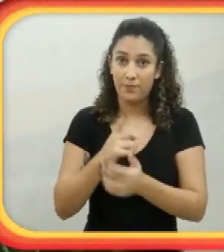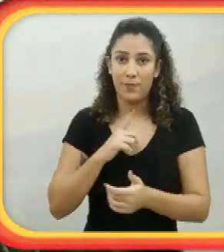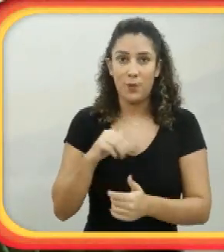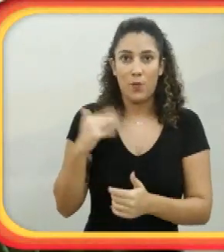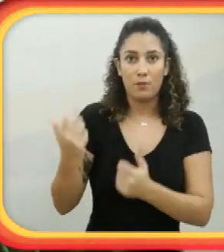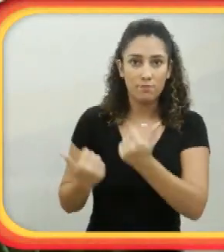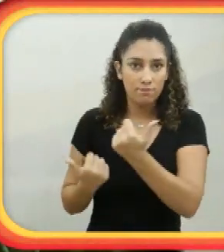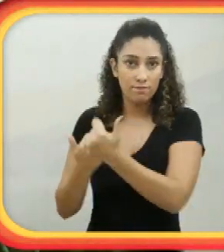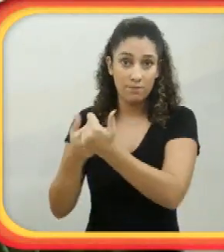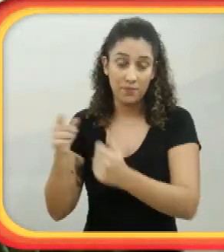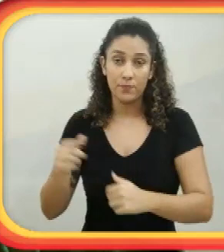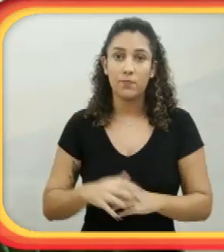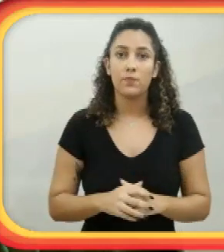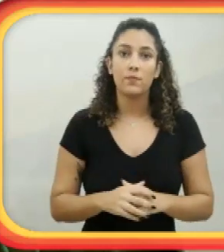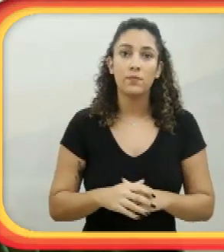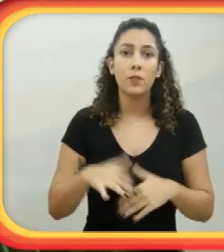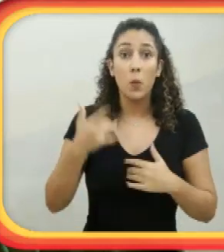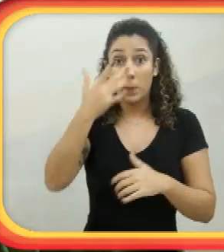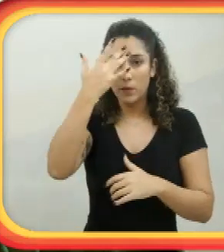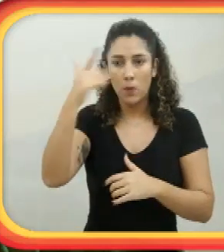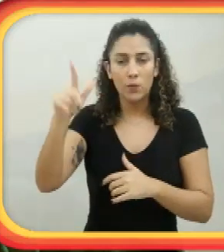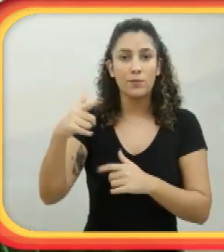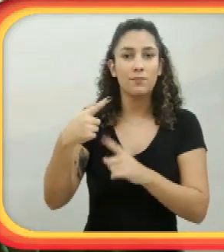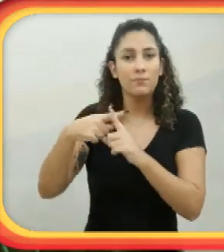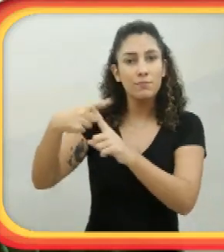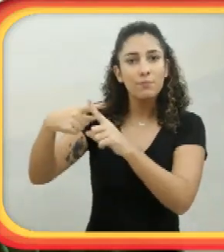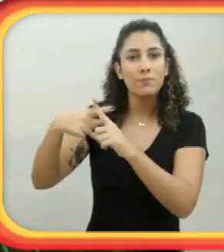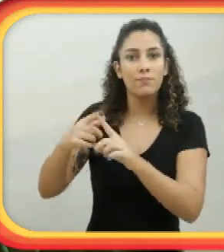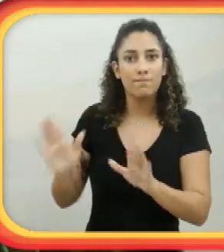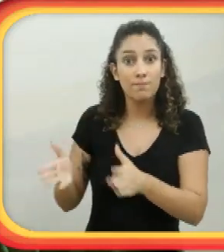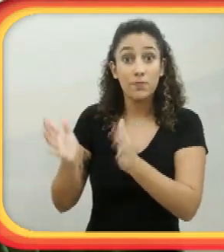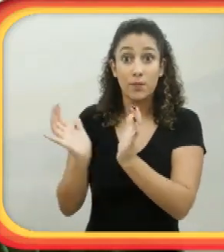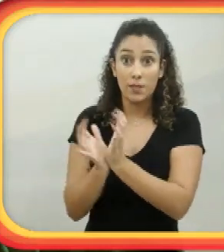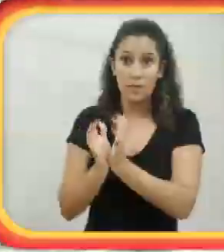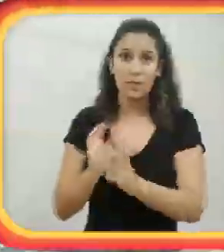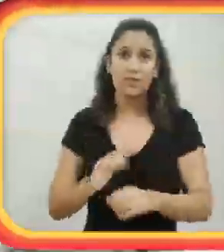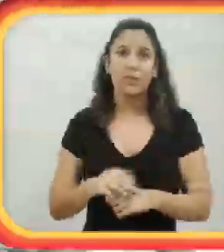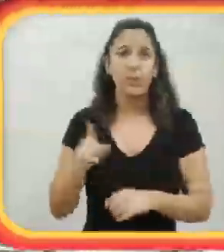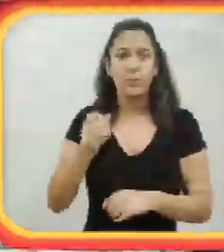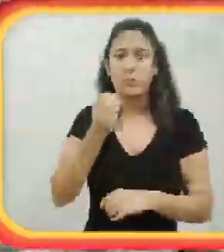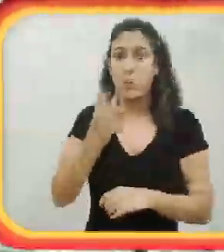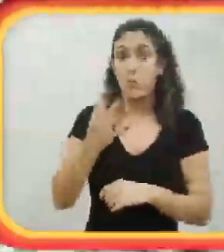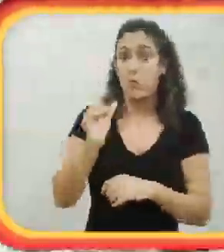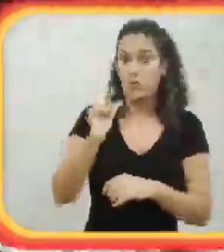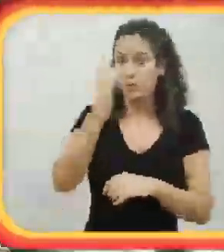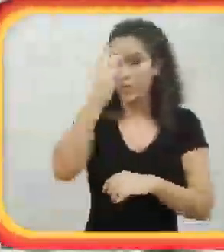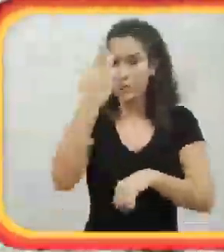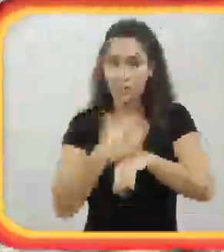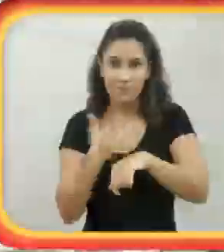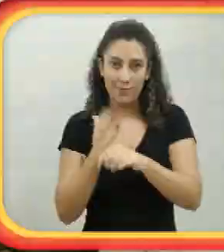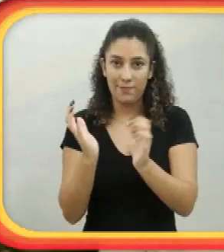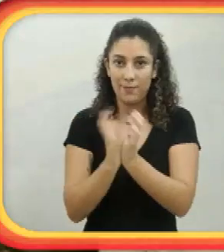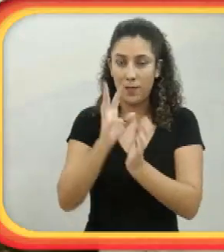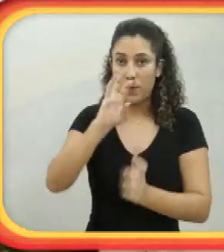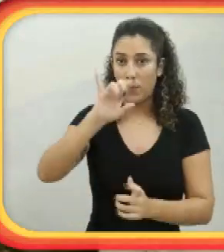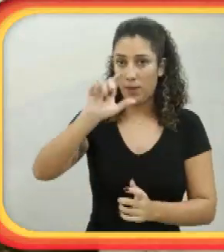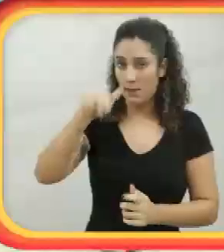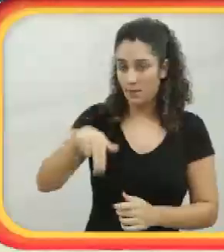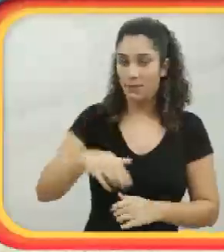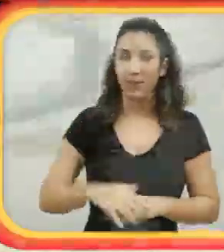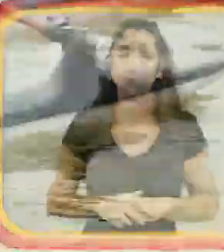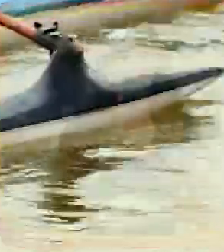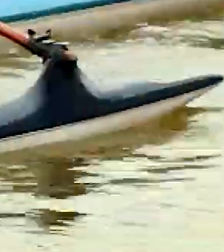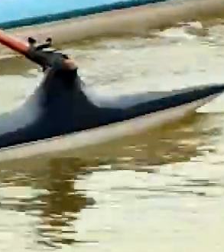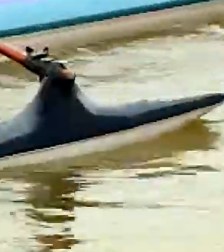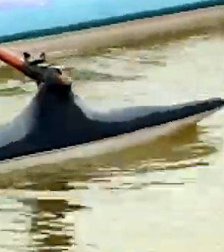mundo sempre sente muito bem ao lado dele, ele traz sempre um lado positivo dentro da equipe. Então é muito fácil